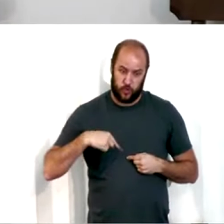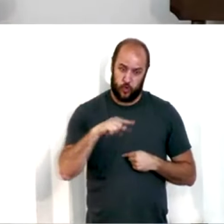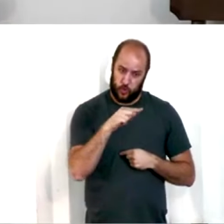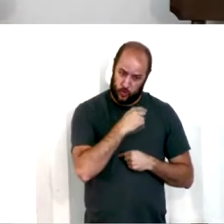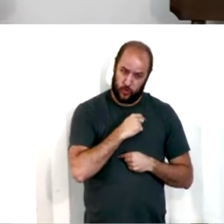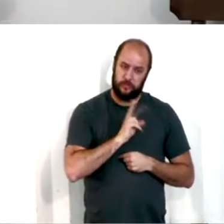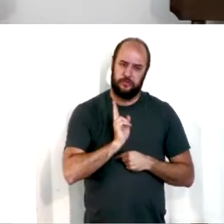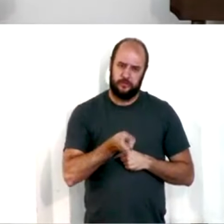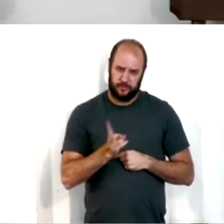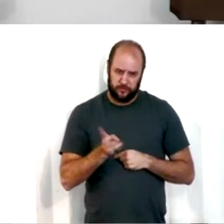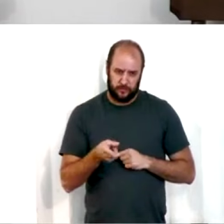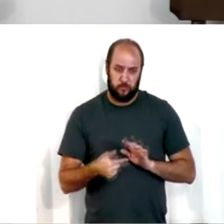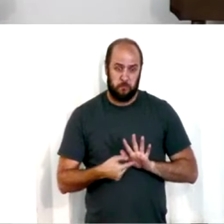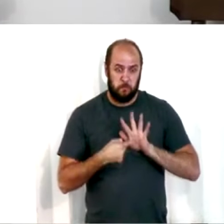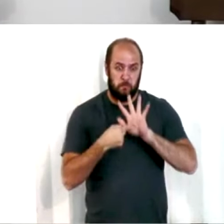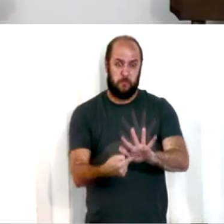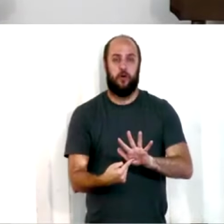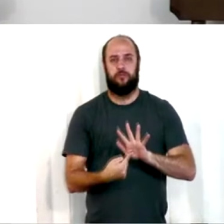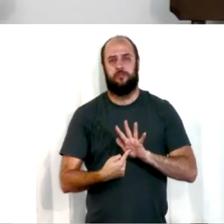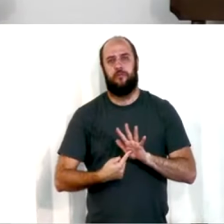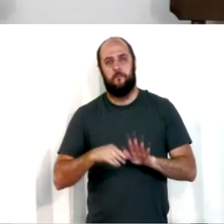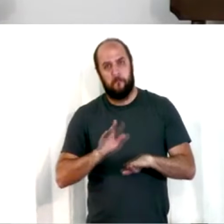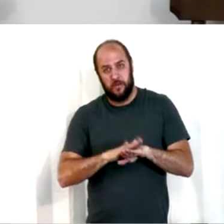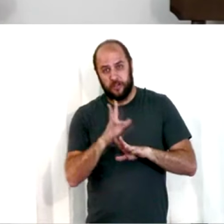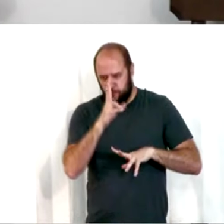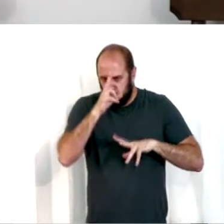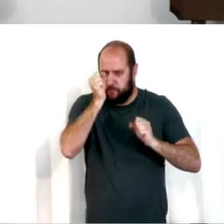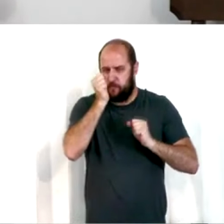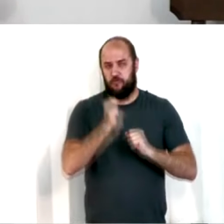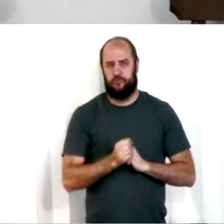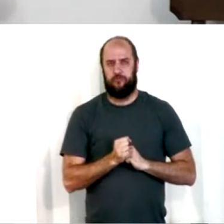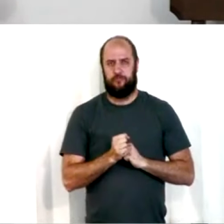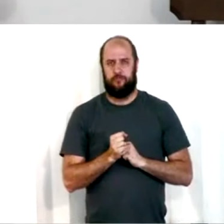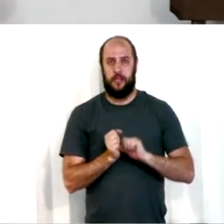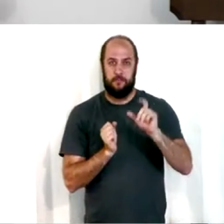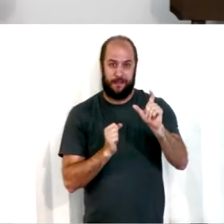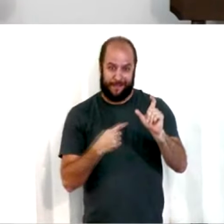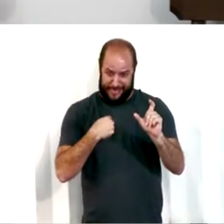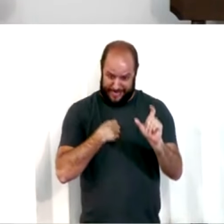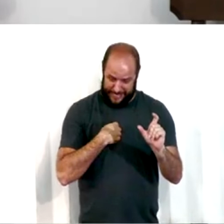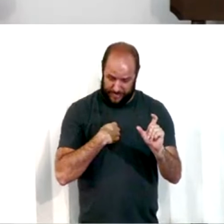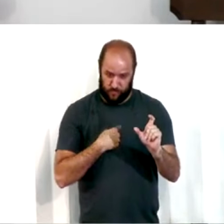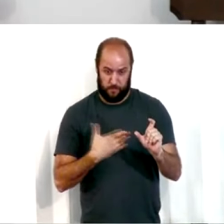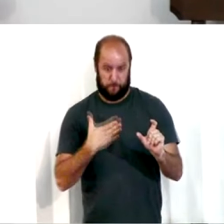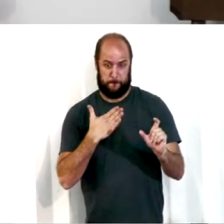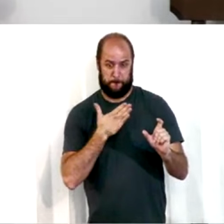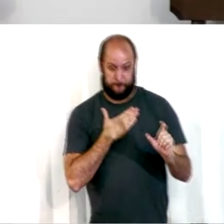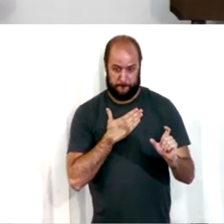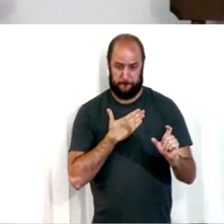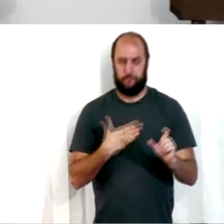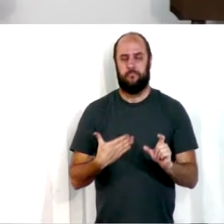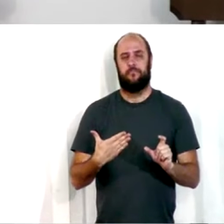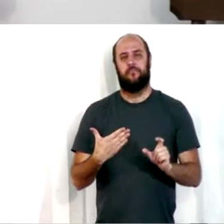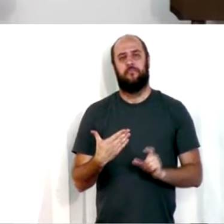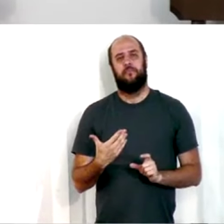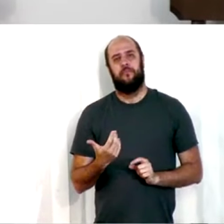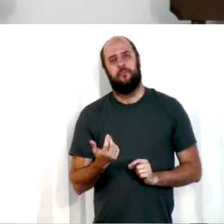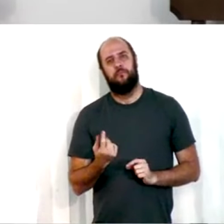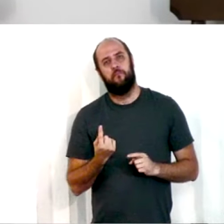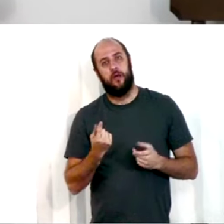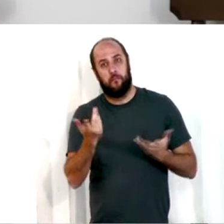ao texto, porque o pronome não precisa estar ali. Ele poderia simplesmente ter dito, e do qual me tornei ministro. Você entenderia a